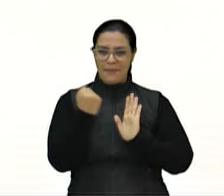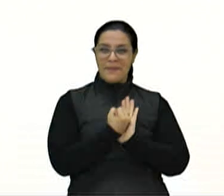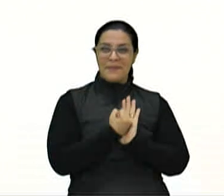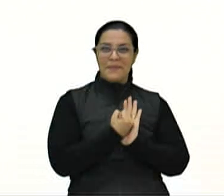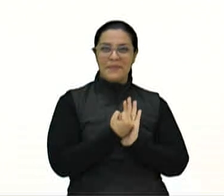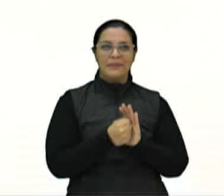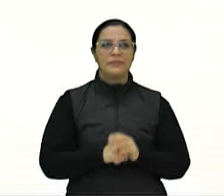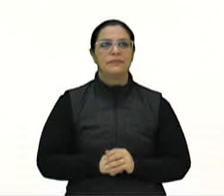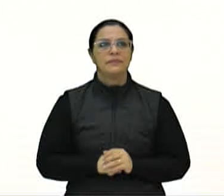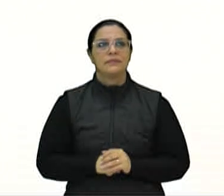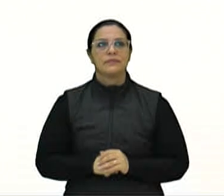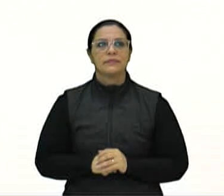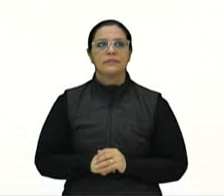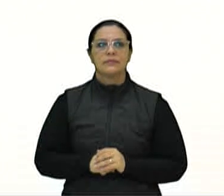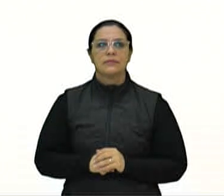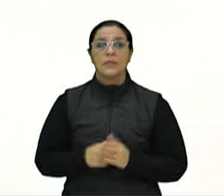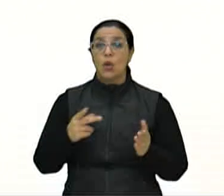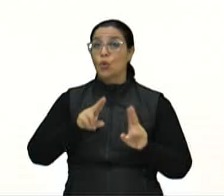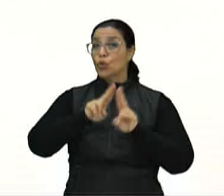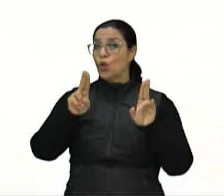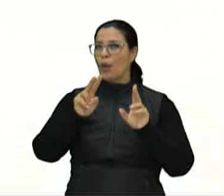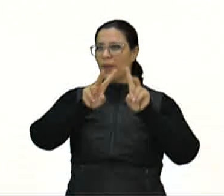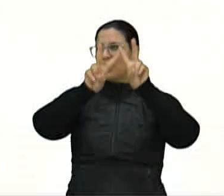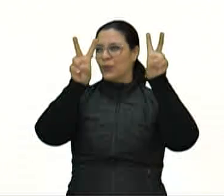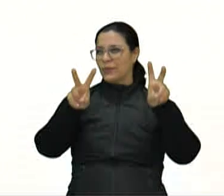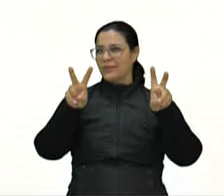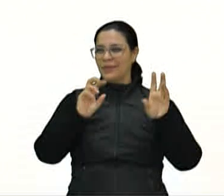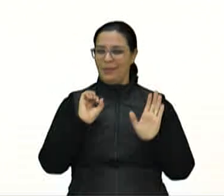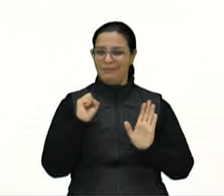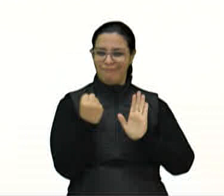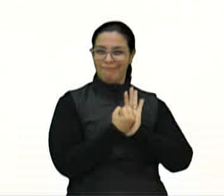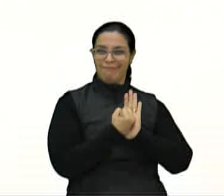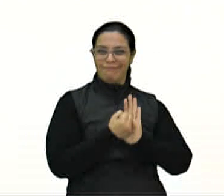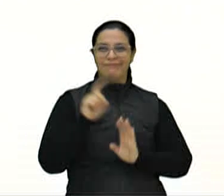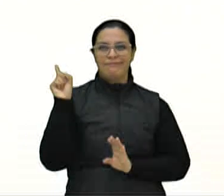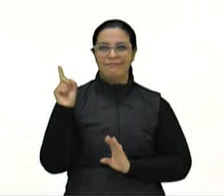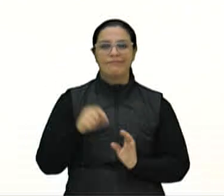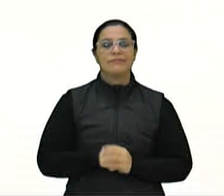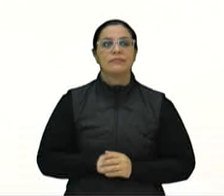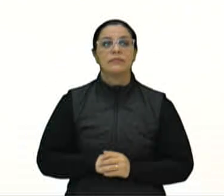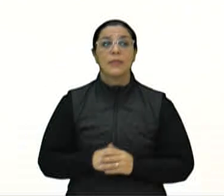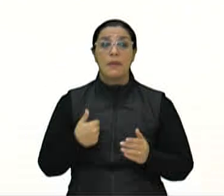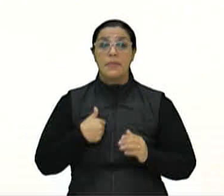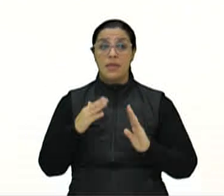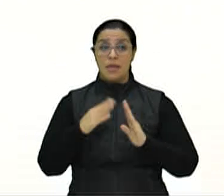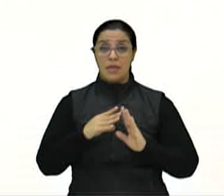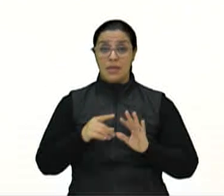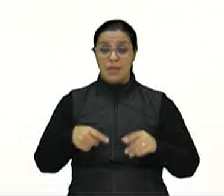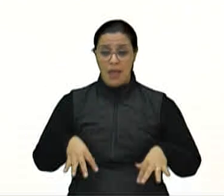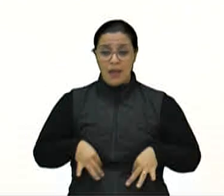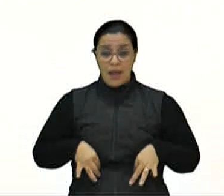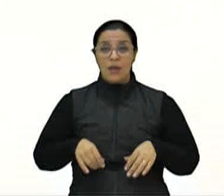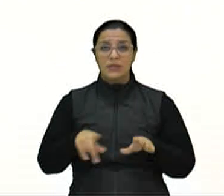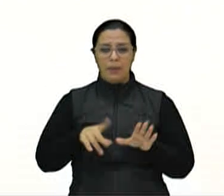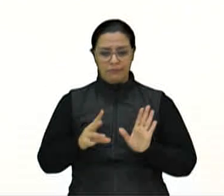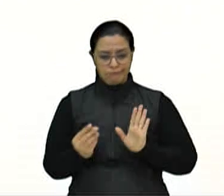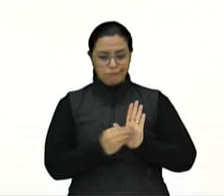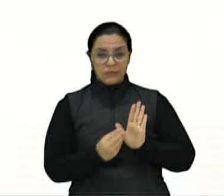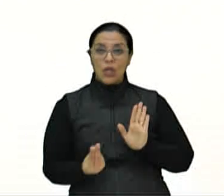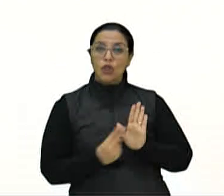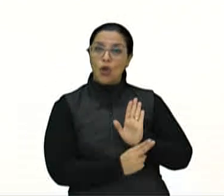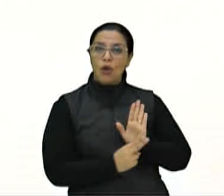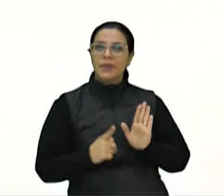Assim, deu Drummond o título para o poema. Em minha calça está grudado um